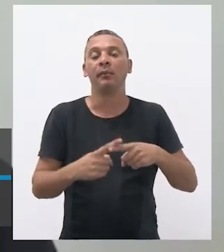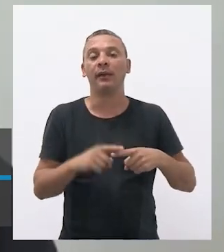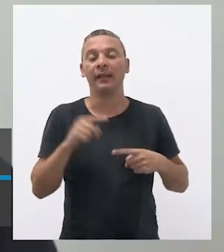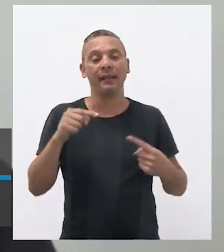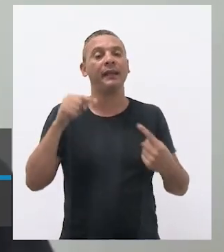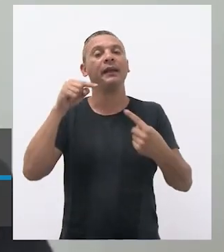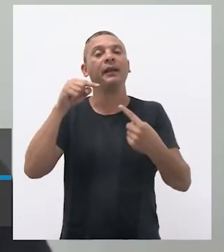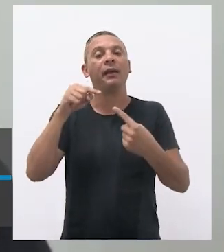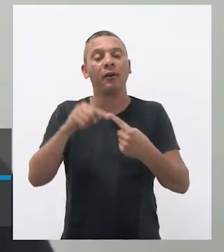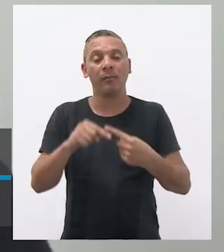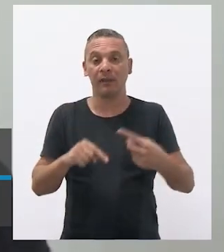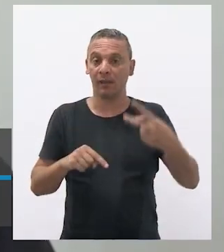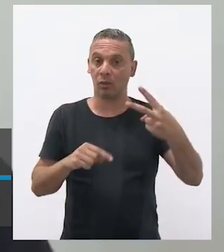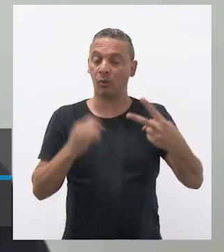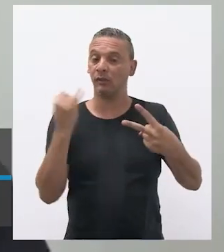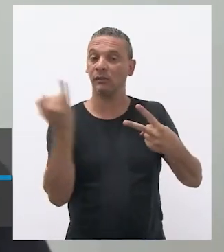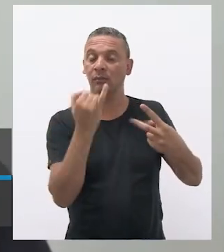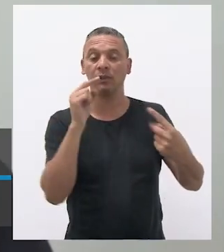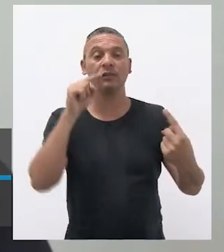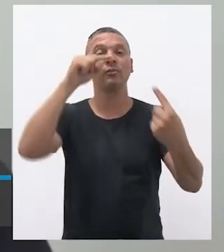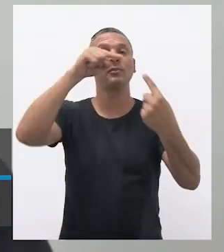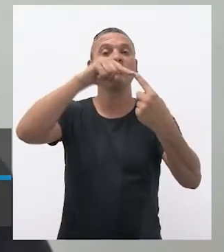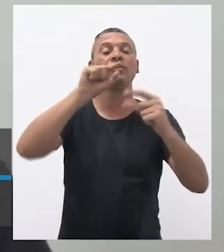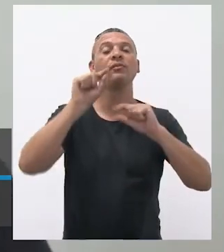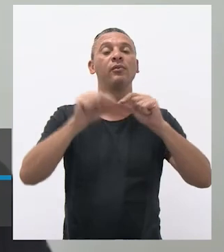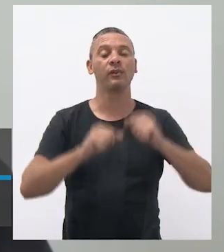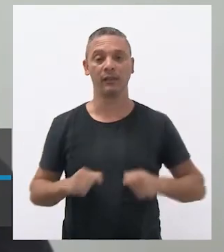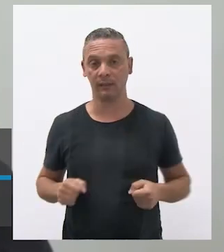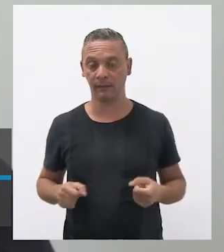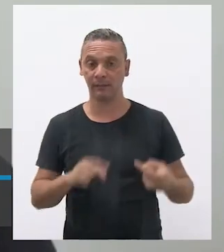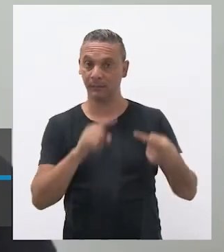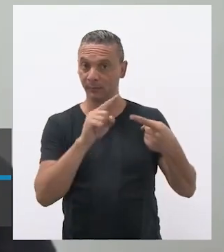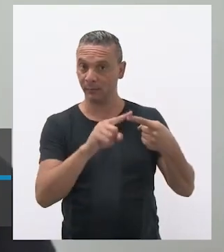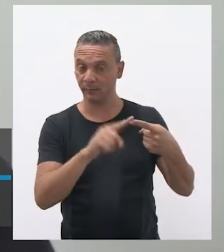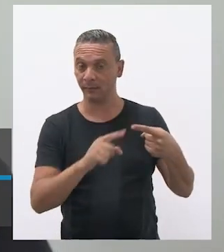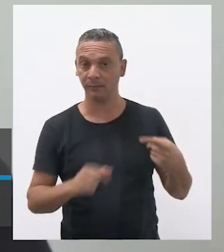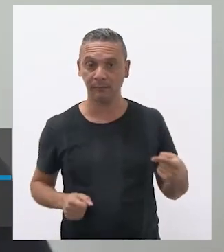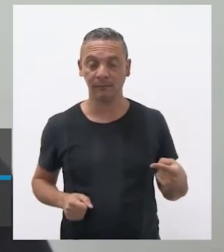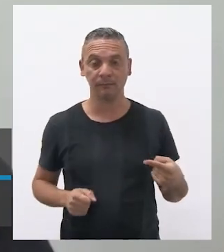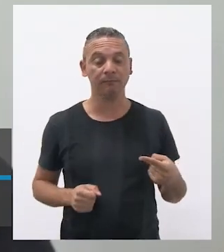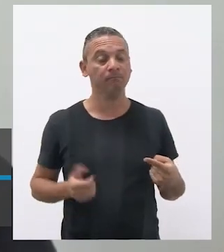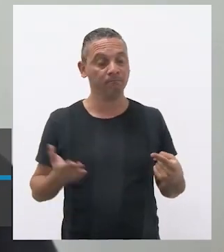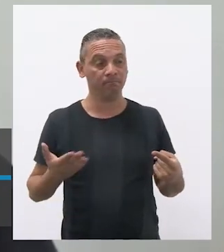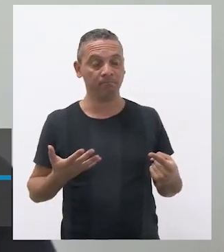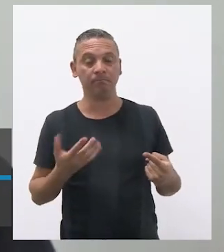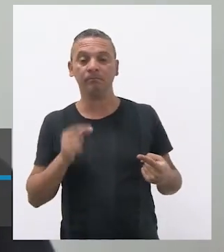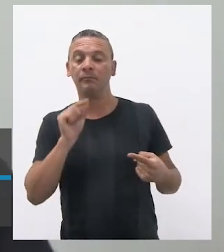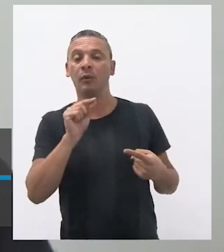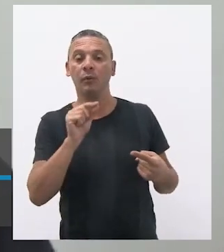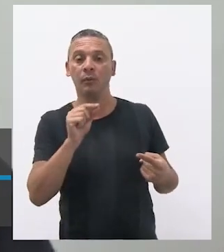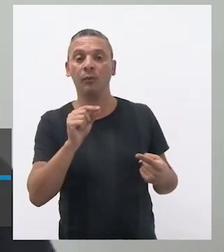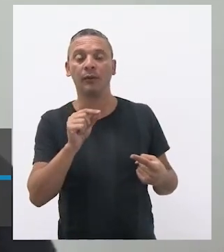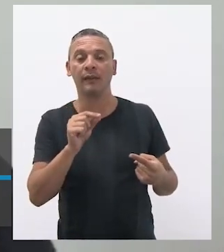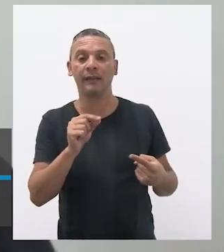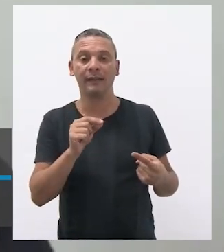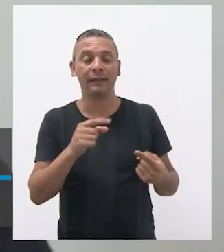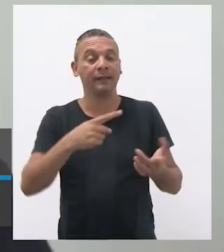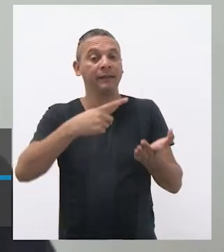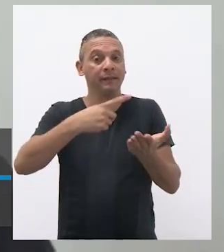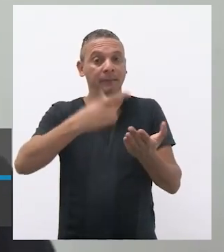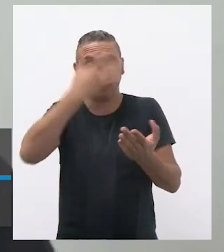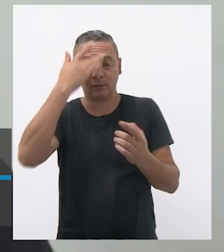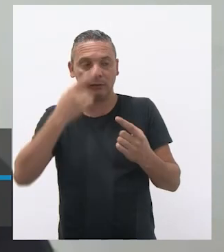estava numa situação de especial vulnerabilidade porque ela era ela não era brasileira, né? Então, ela não tinha suporte